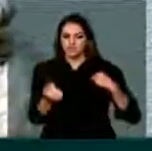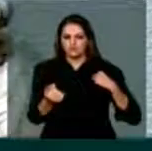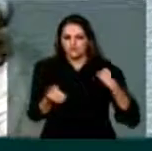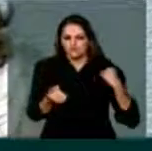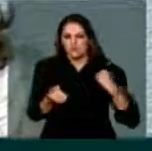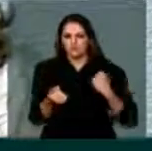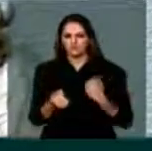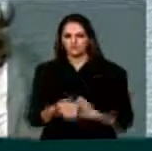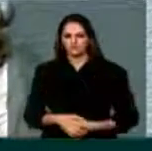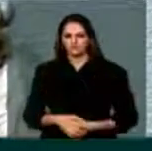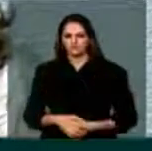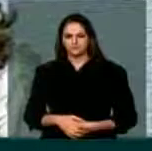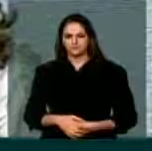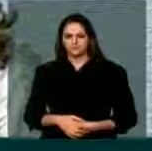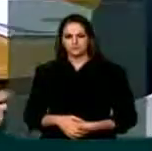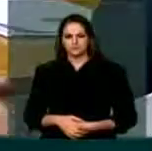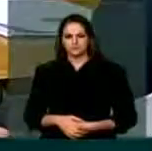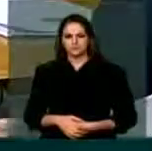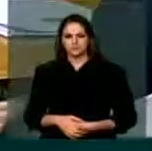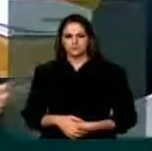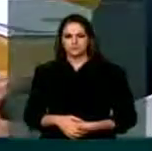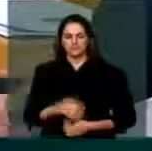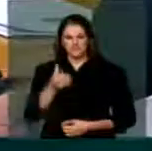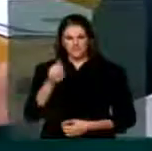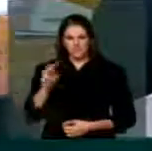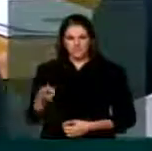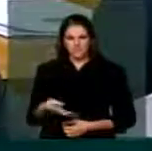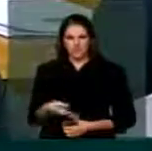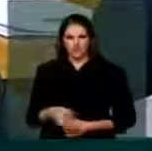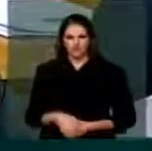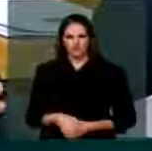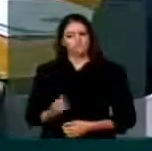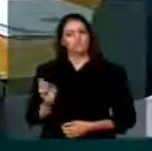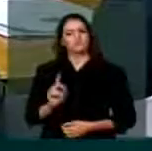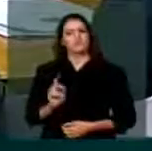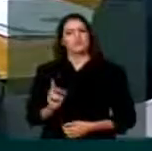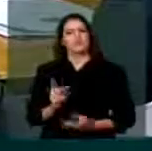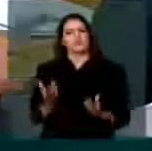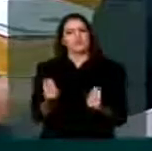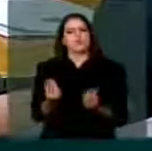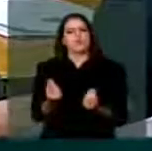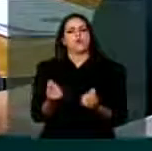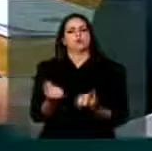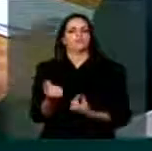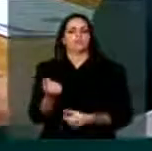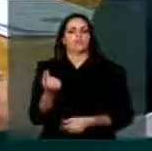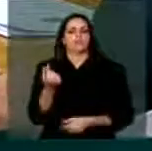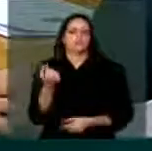Em relação a esses 6 milhões? Não, os 6 milhões. Os milhares de dólares, num segundo momento,